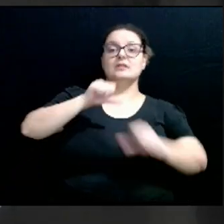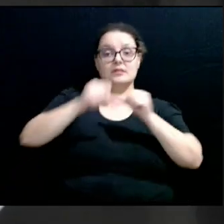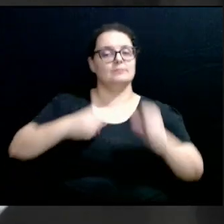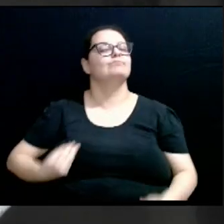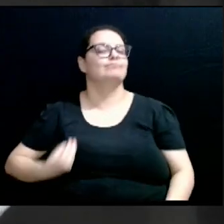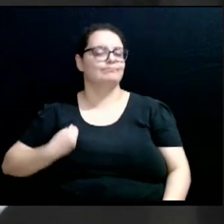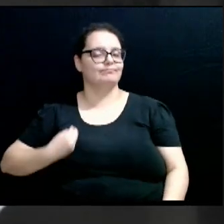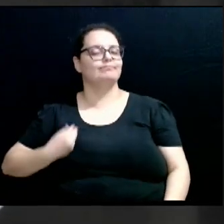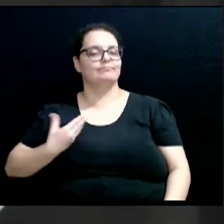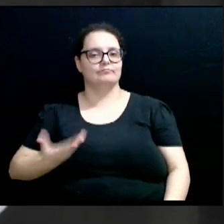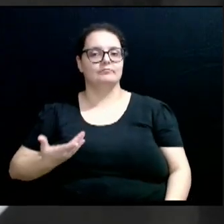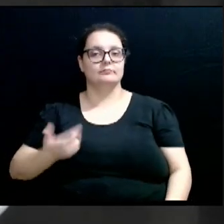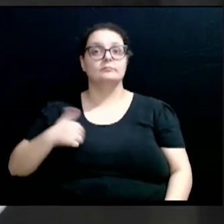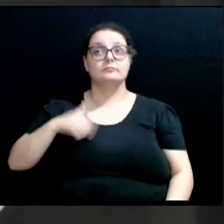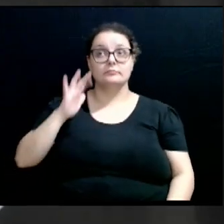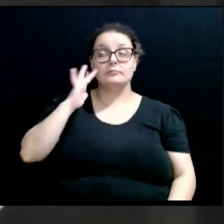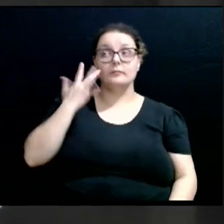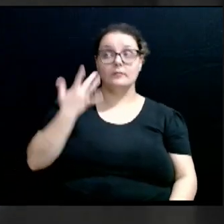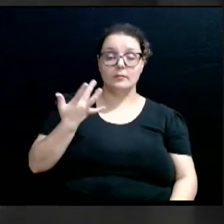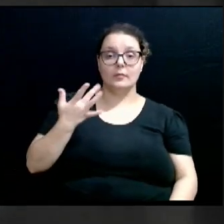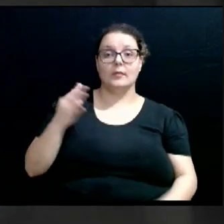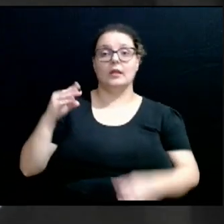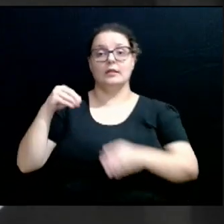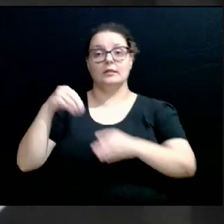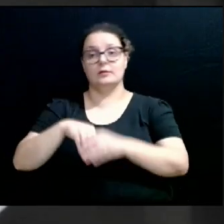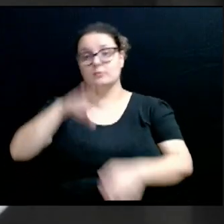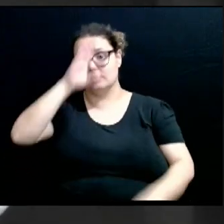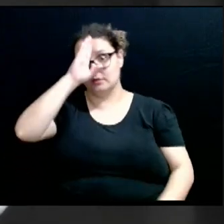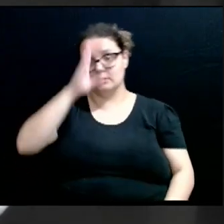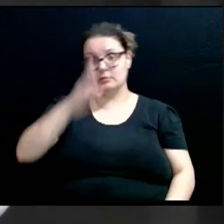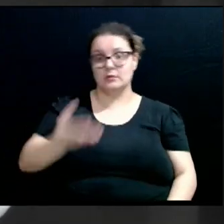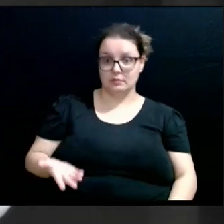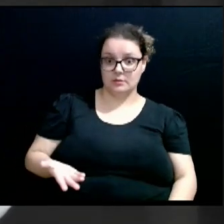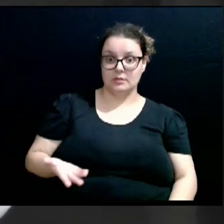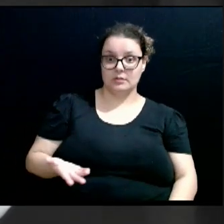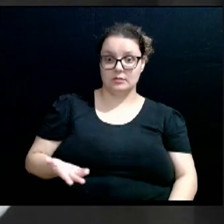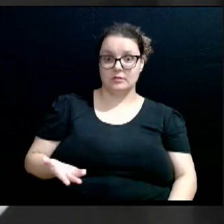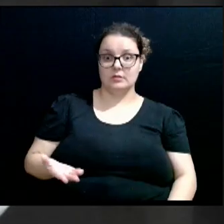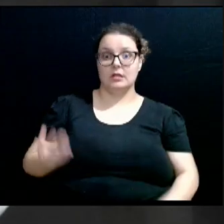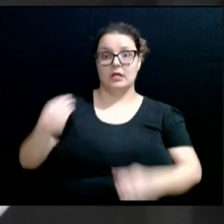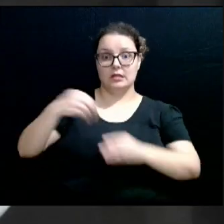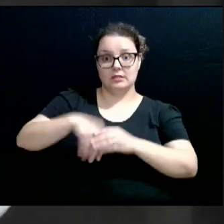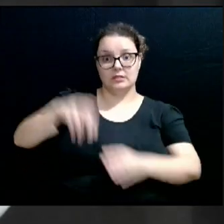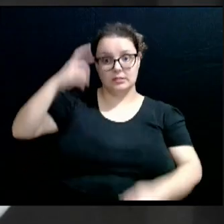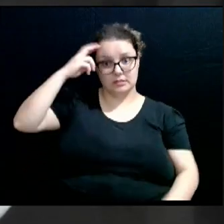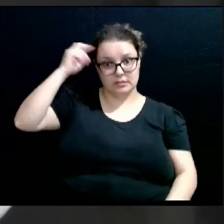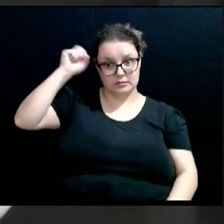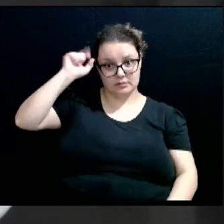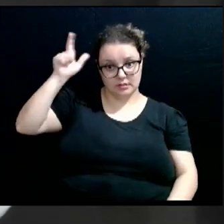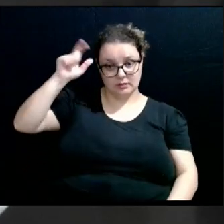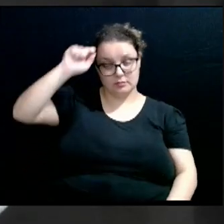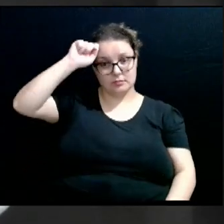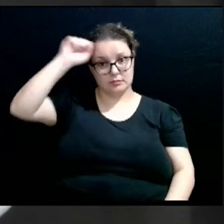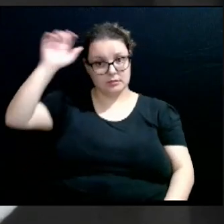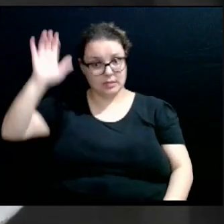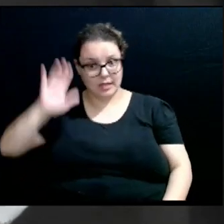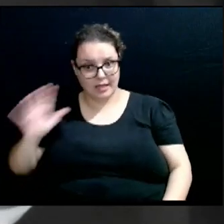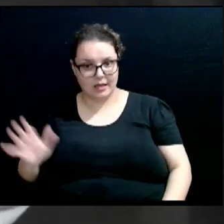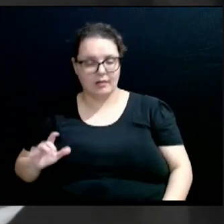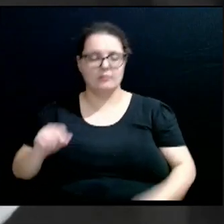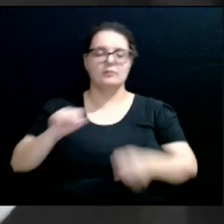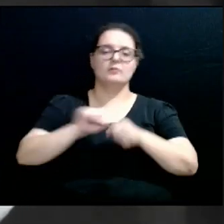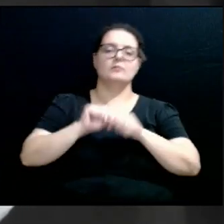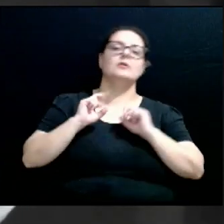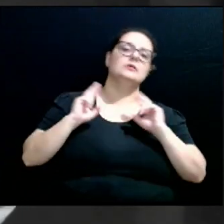acho que principalmente dentro da cultura afro, ela faz essa diferença. E hoje,